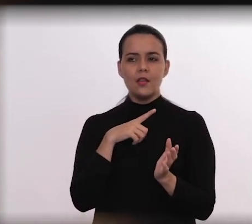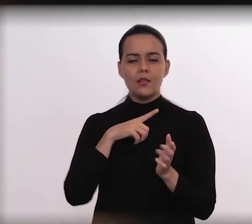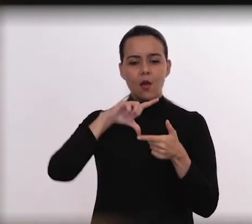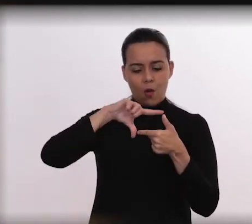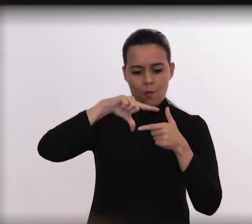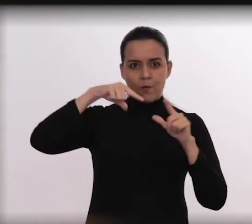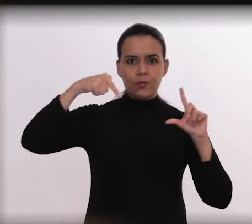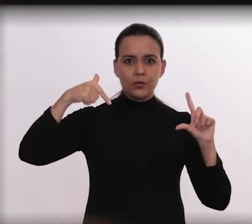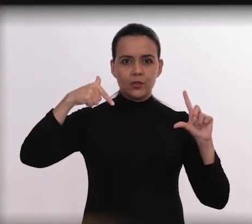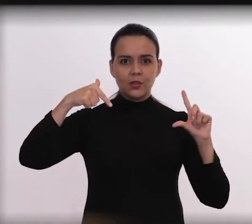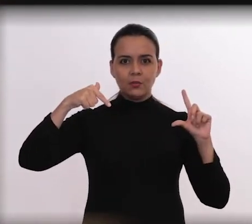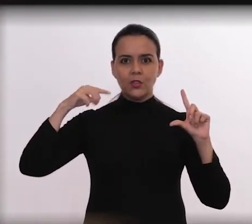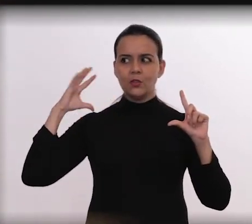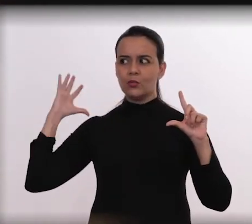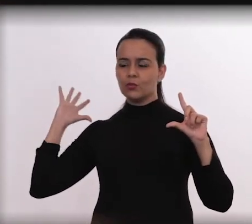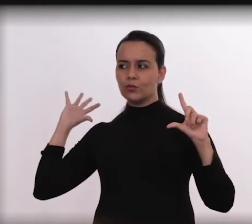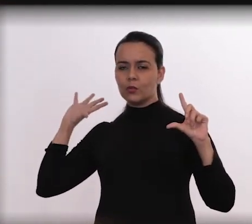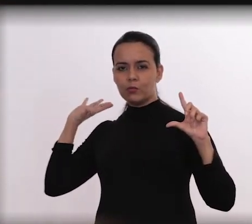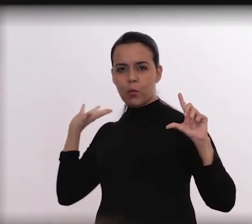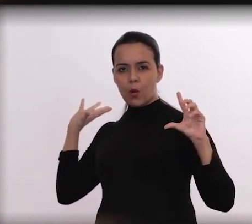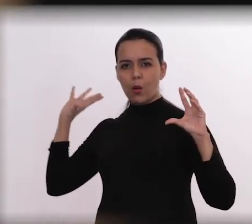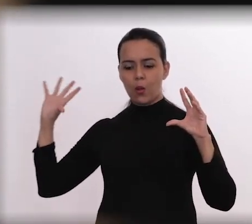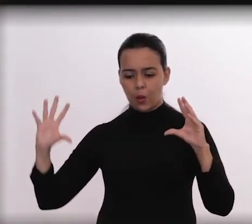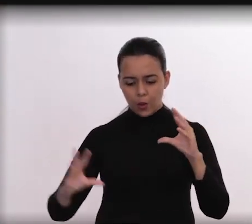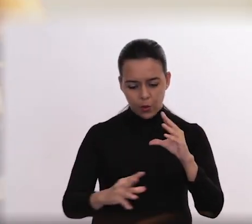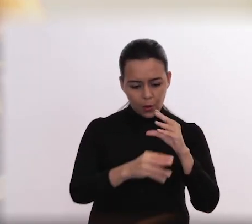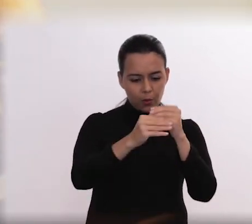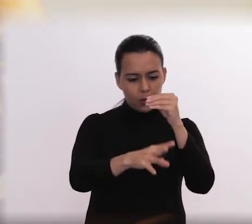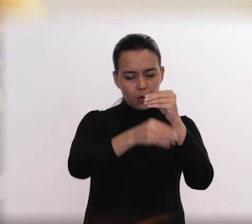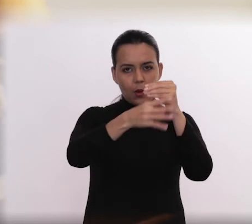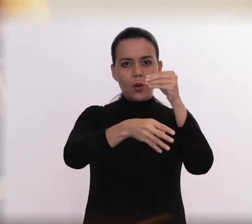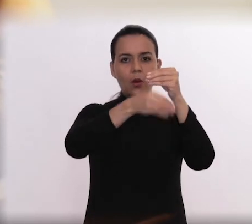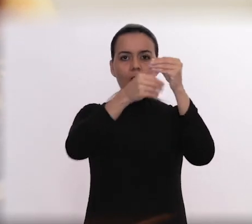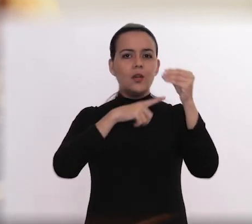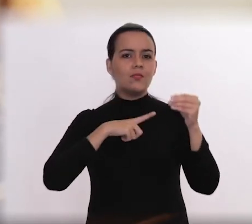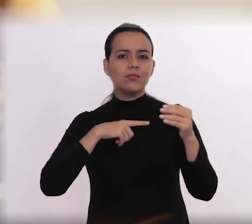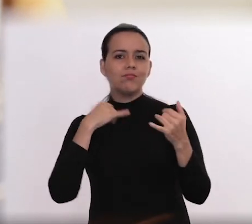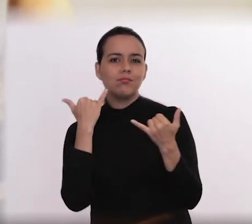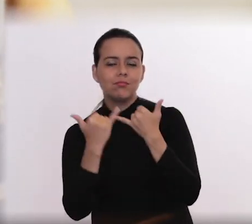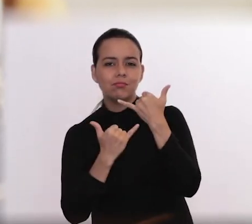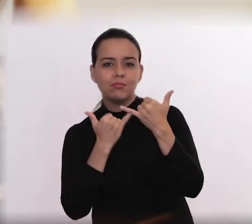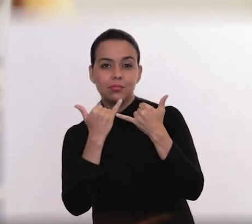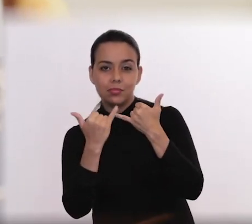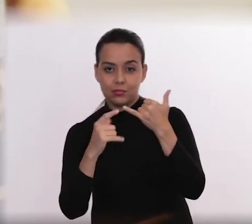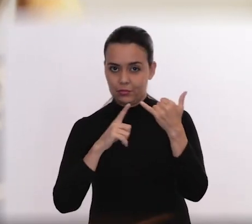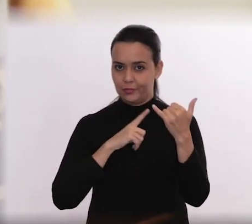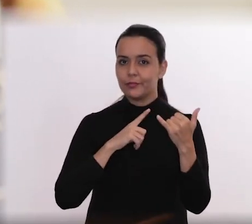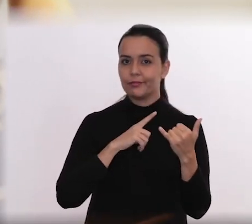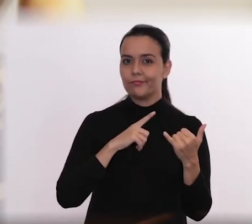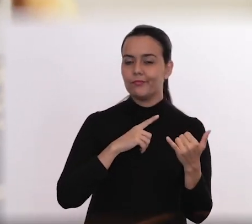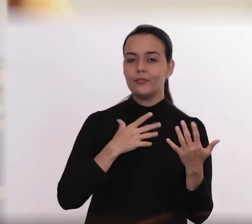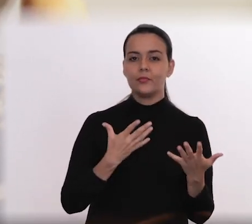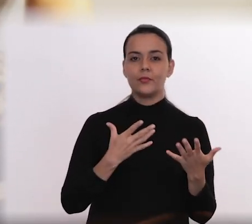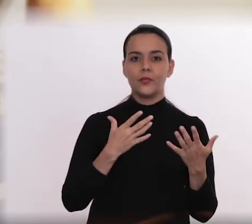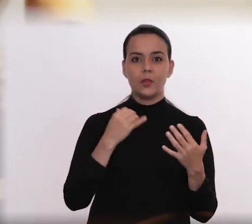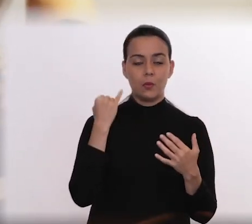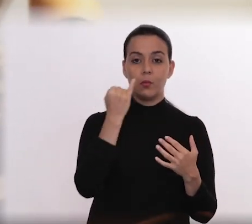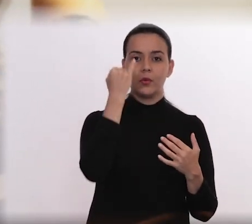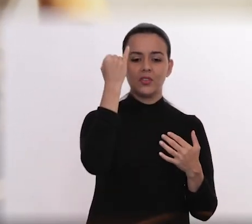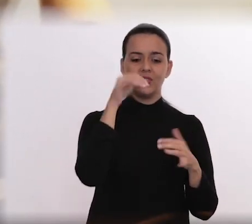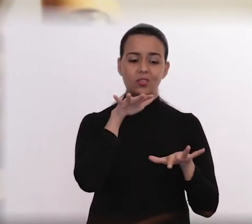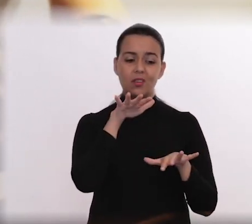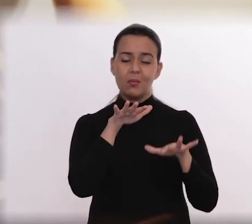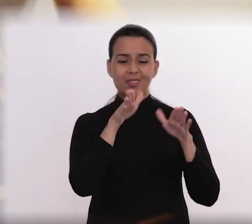modernista é relacionado à noção de espontaneidade, de brincadeira, de improviso, e para muitos de desleixo formal, ele ficou um